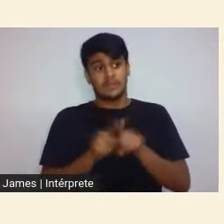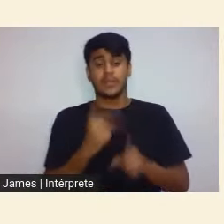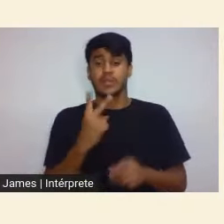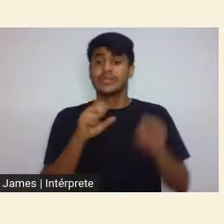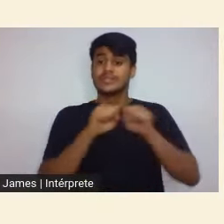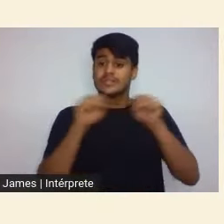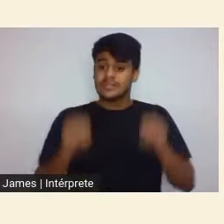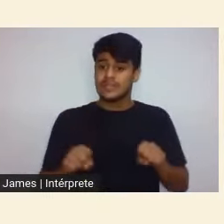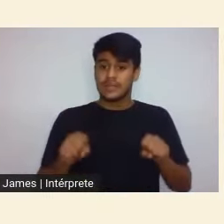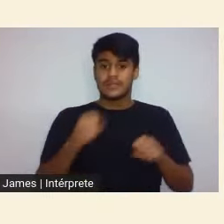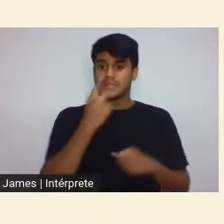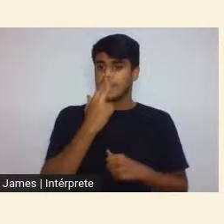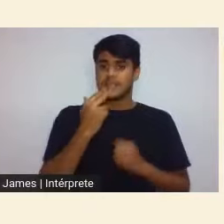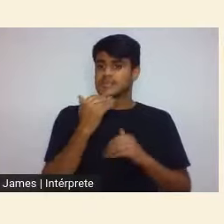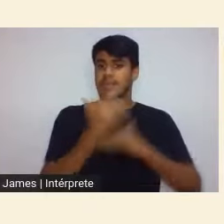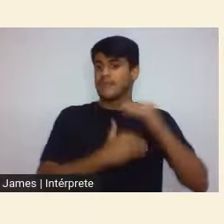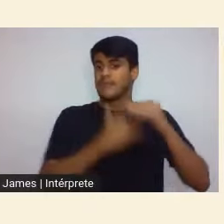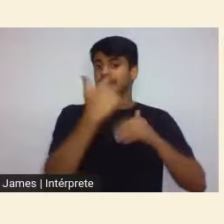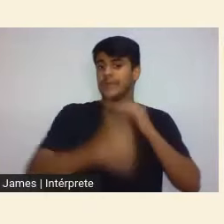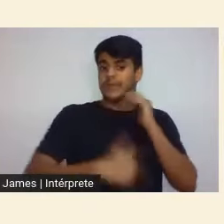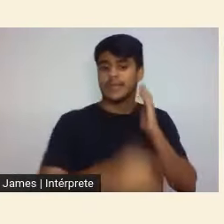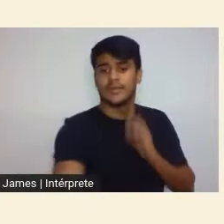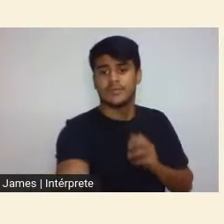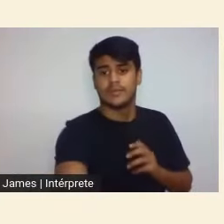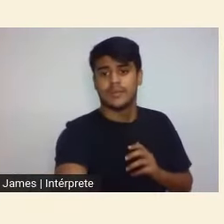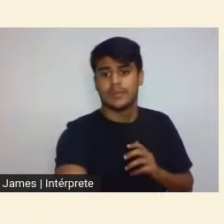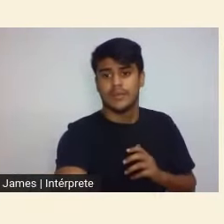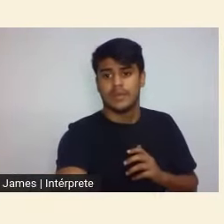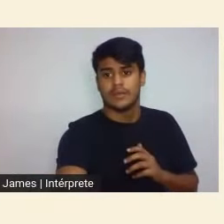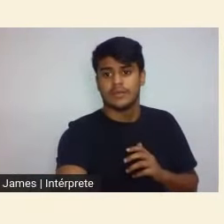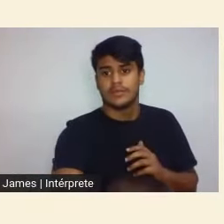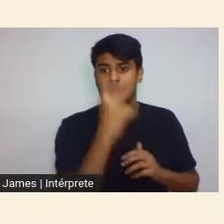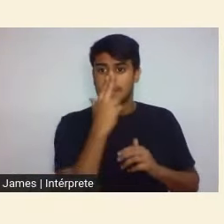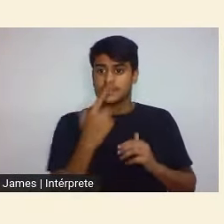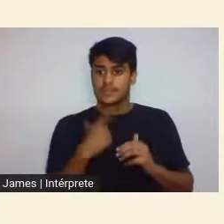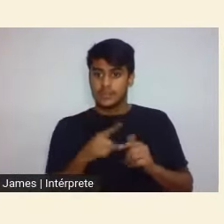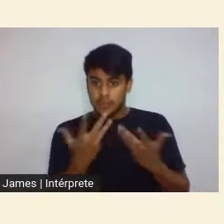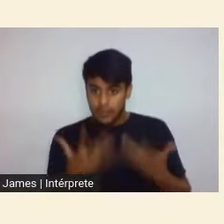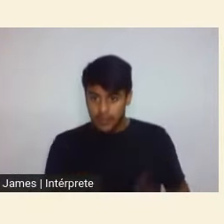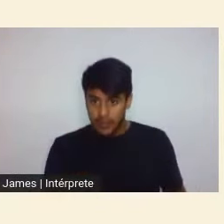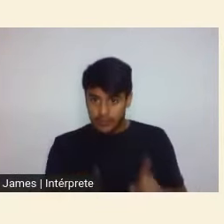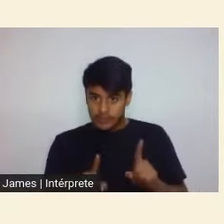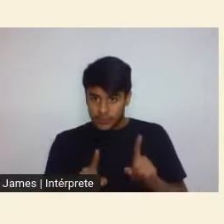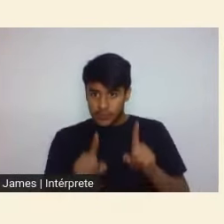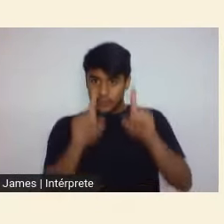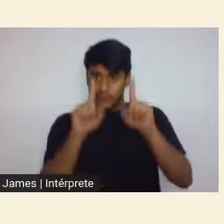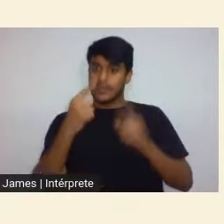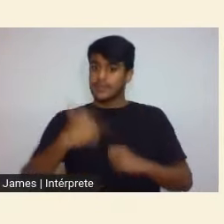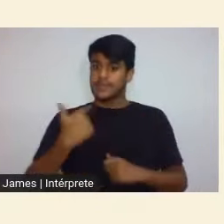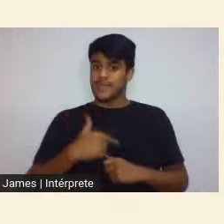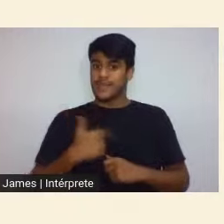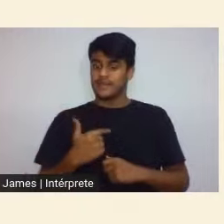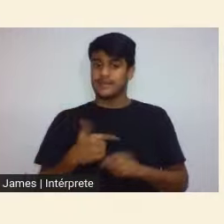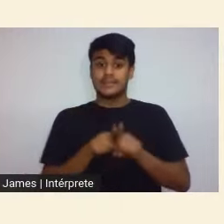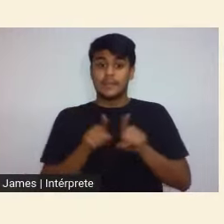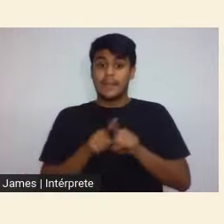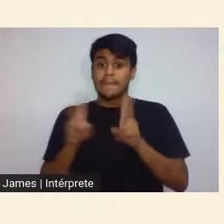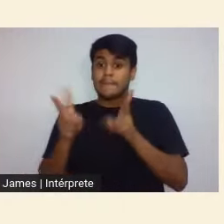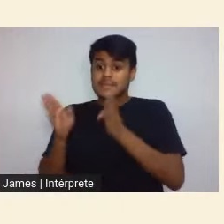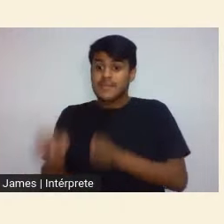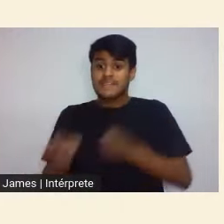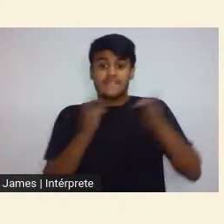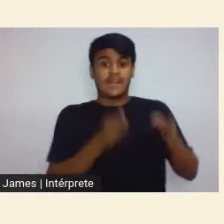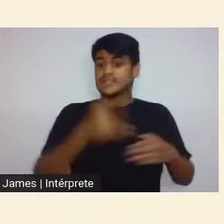evoluíram, citando, ao mesmo ritmo e não atingiram a mesma fase, não estão separados por uma